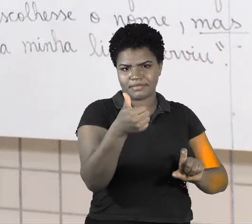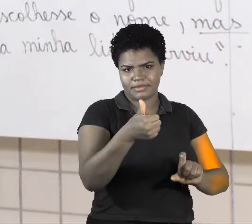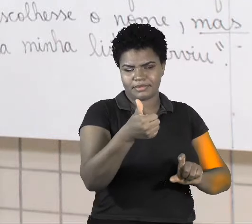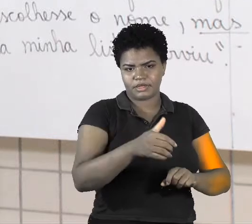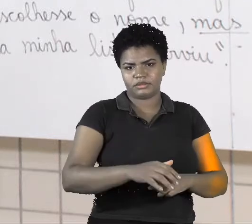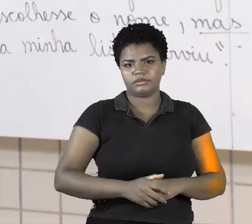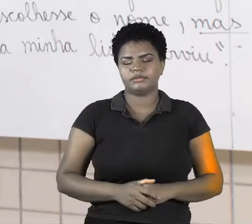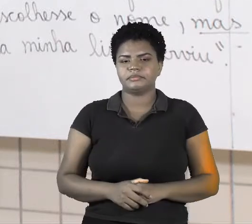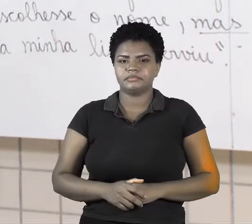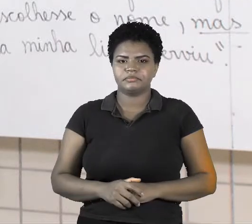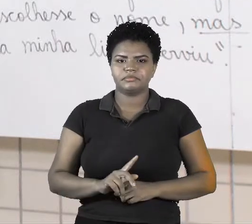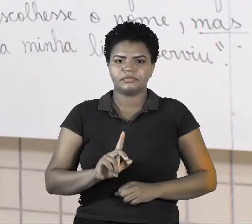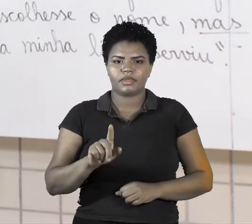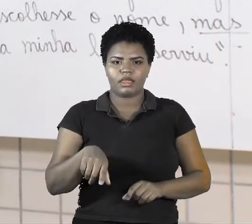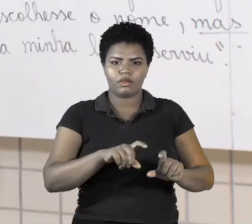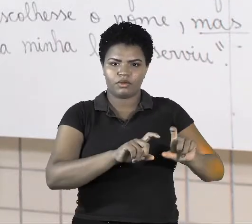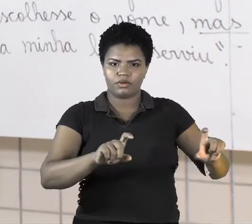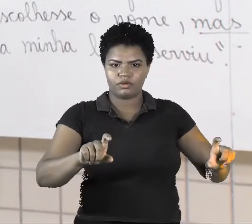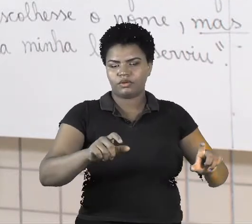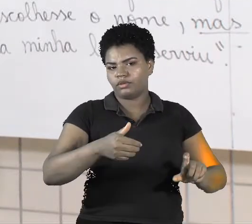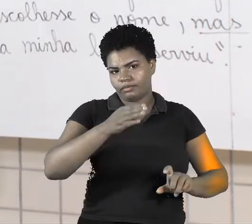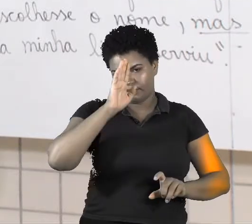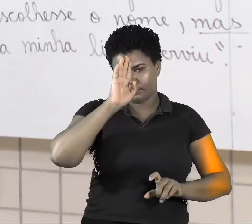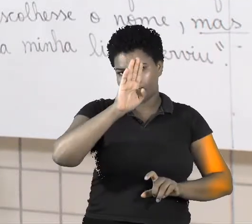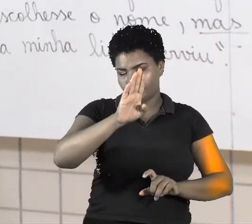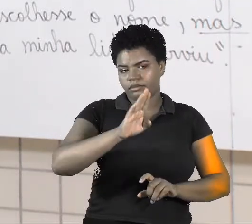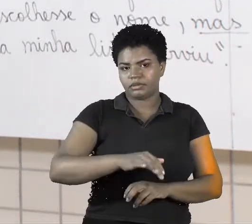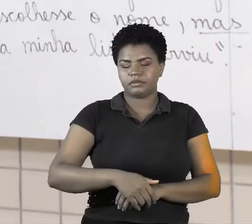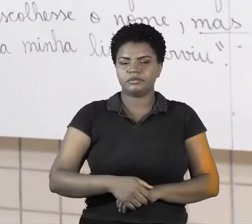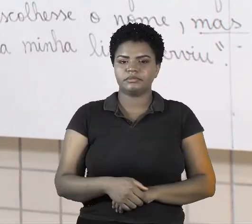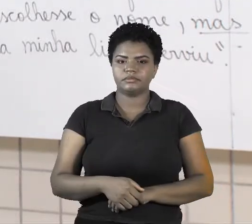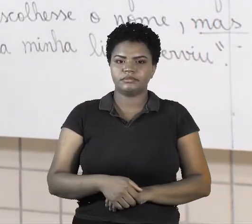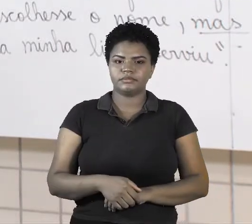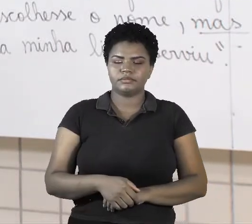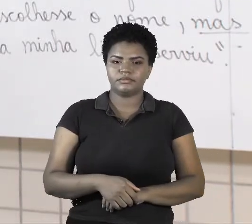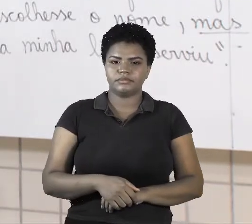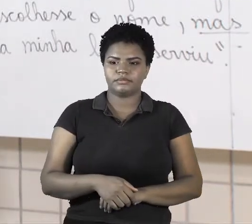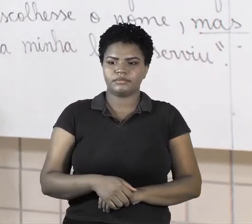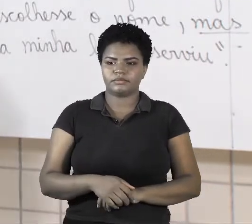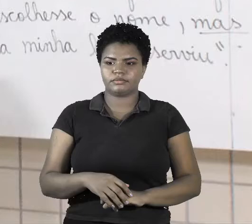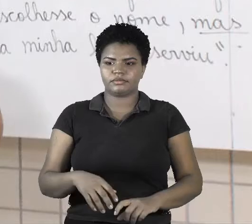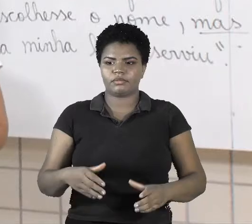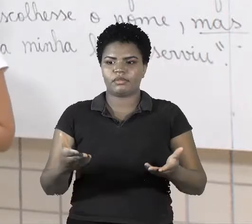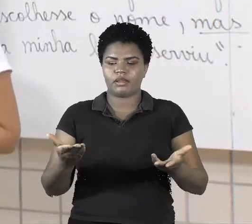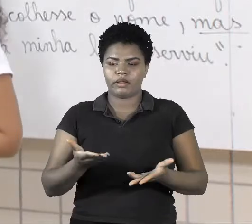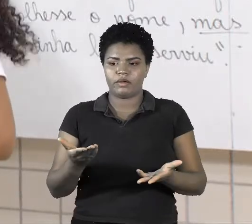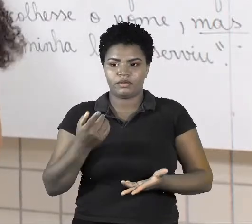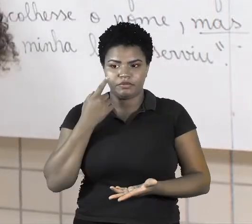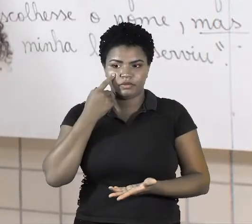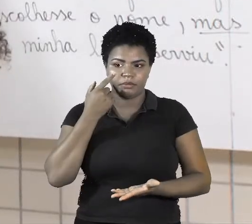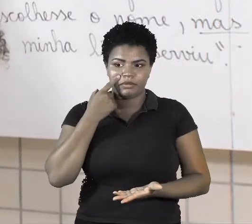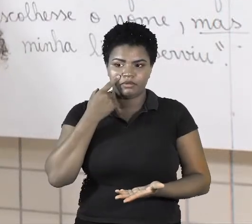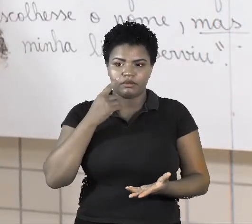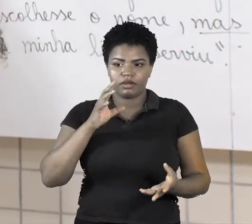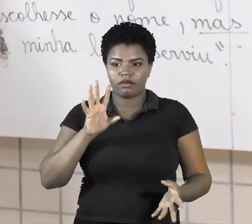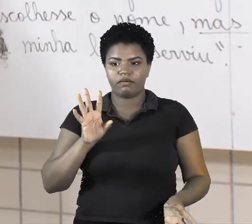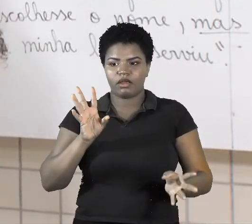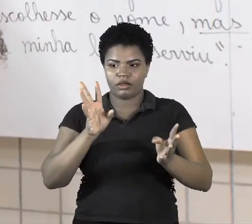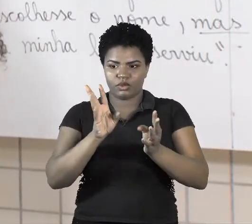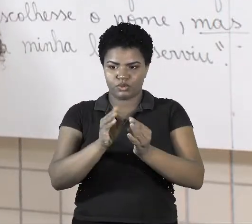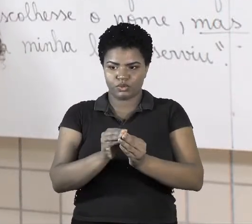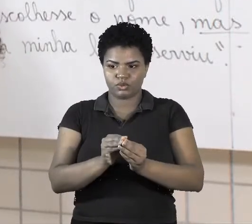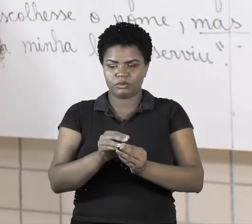que a primeira é uma oração principal, certo? Então, vamos ver um quadrinho aqui agora que vai resumir essa ideia